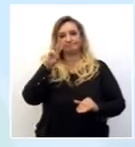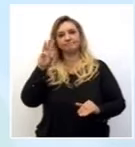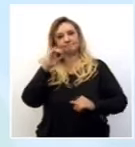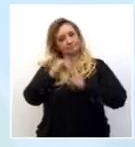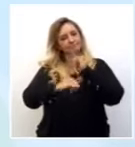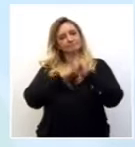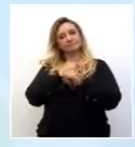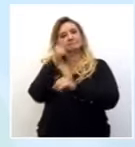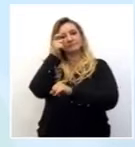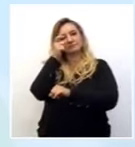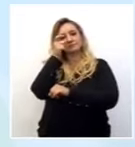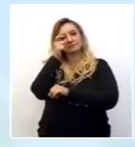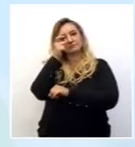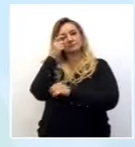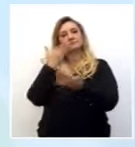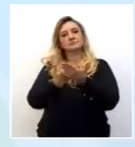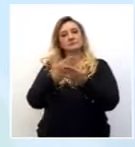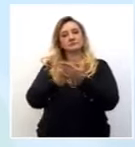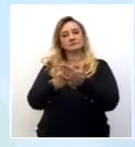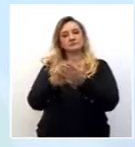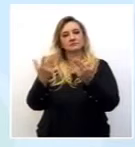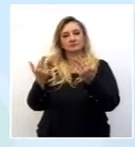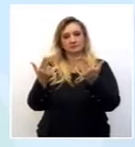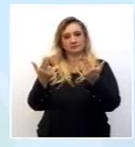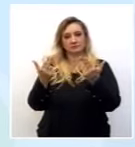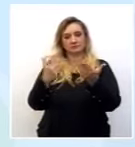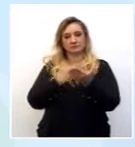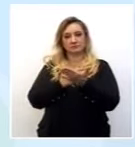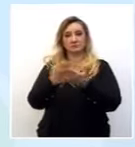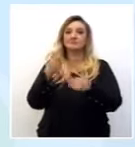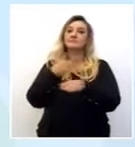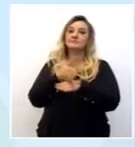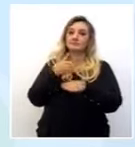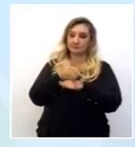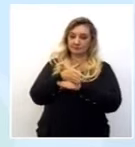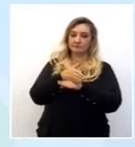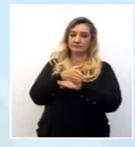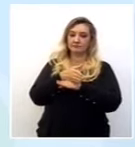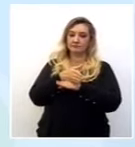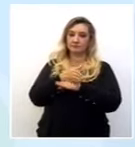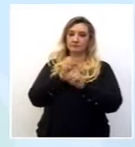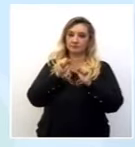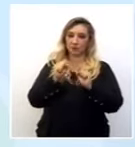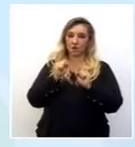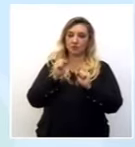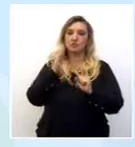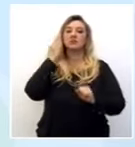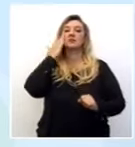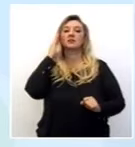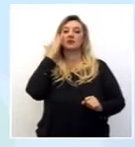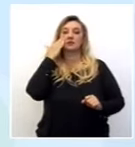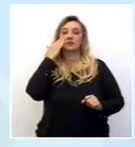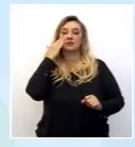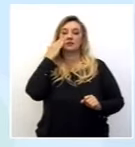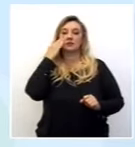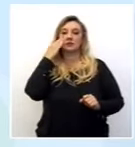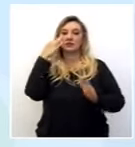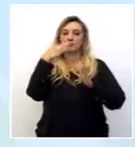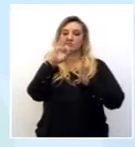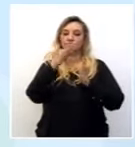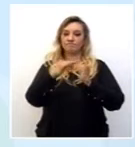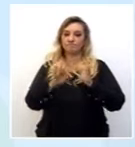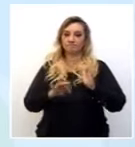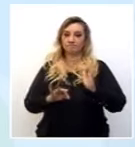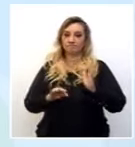para assistir a aulas simultaneamente, a participação deles poderá ser considerada para